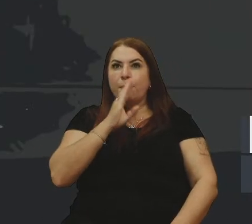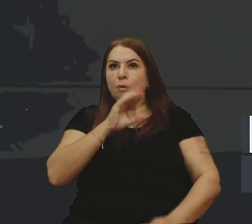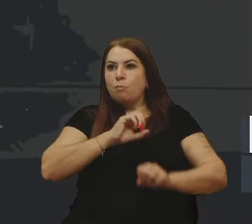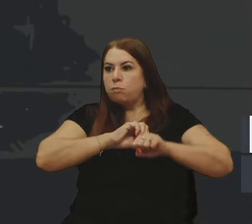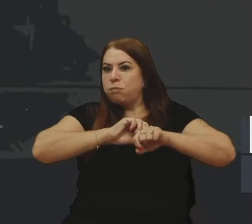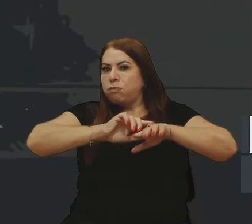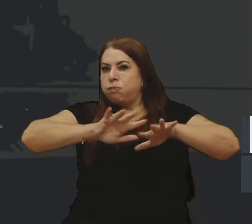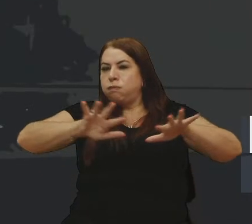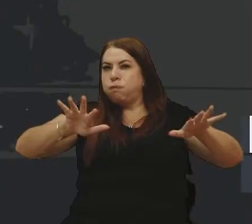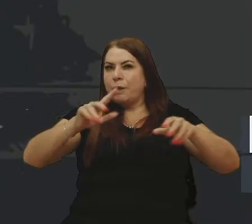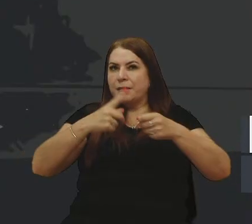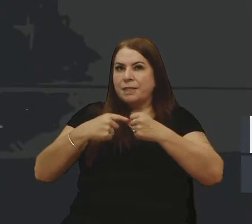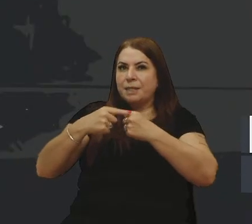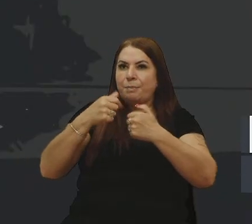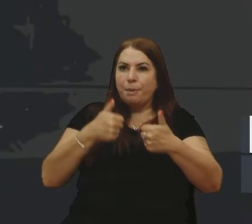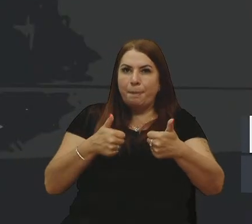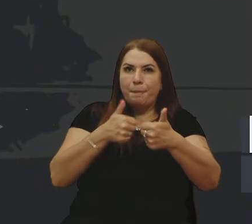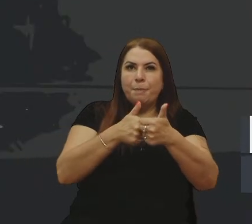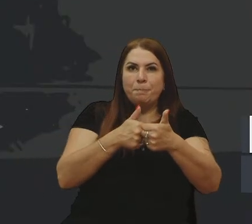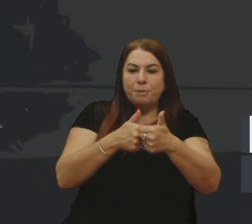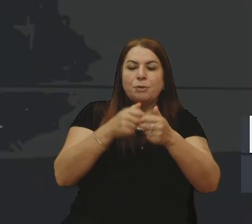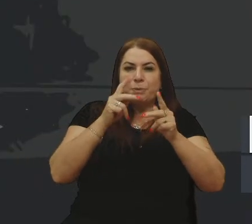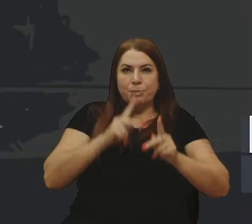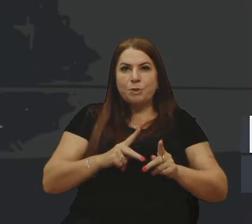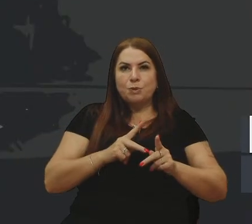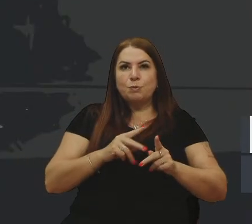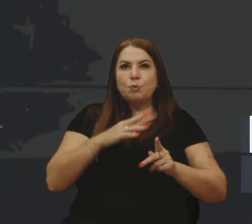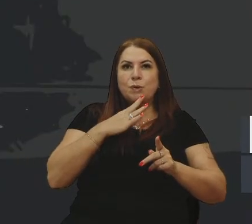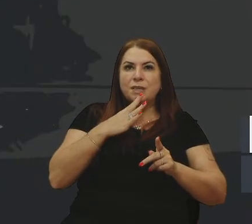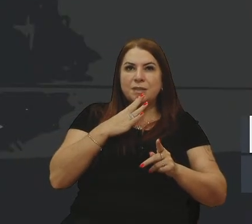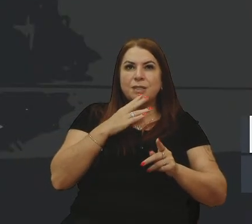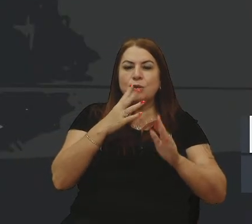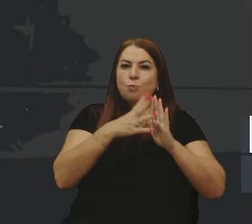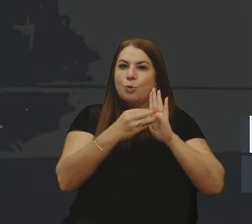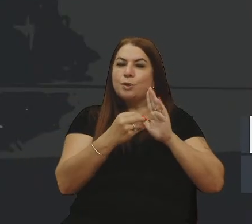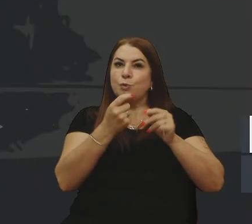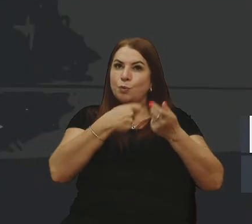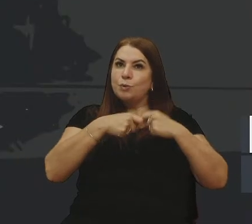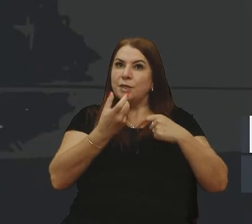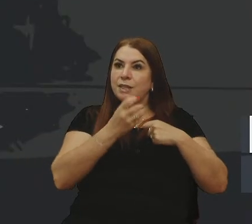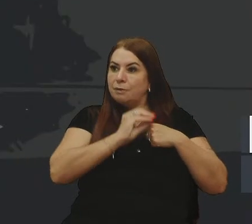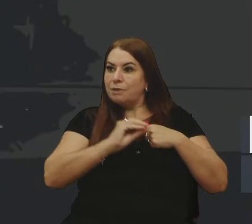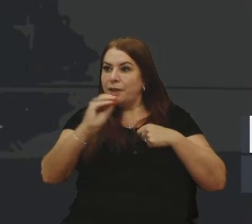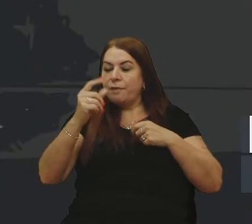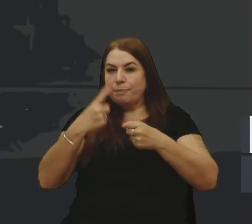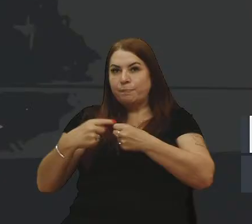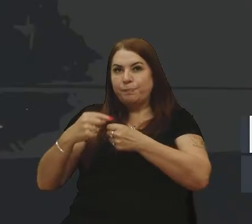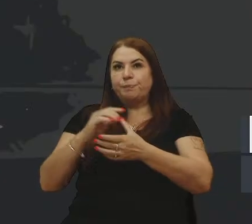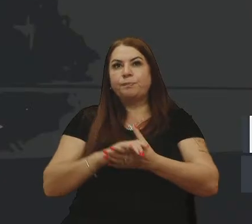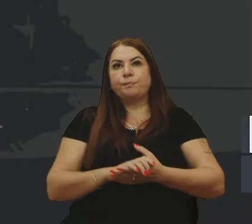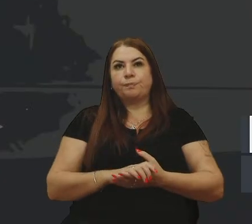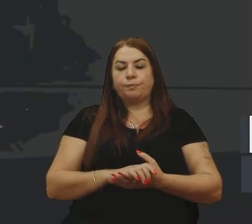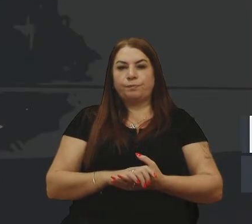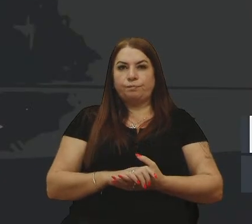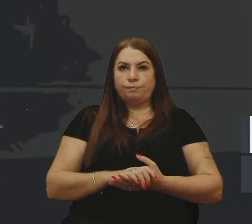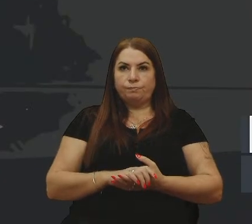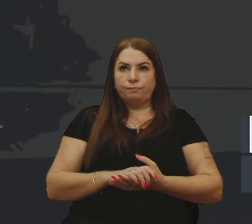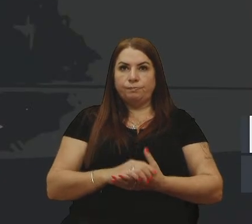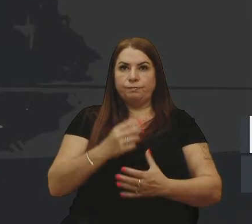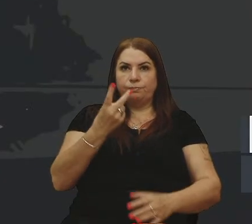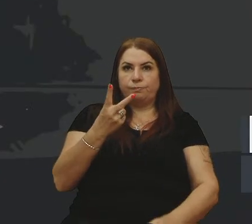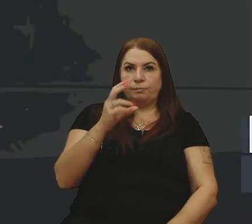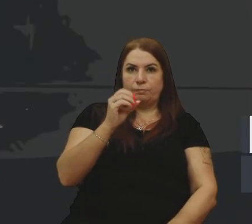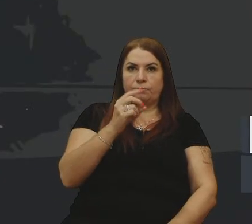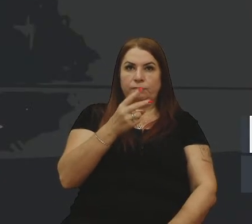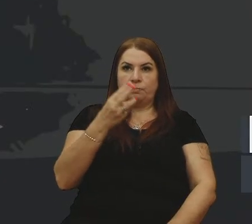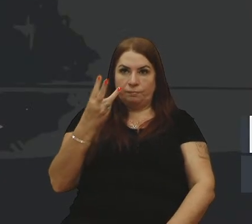espalhando pelas cidades mais próximas, que era onde as pessoas vinham, conheciam o modelo de negócio e queriam levar para a sua cidade. E em